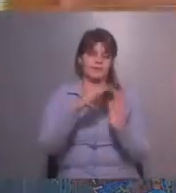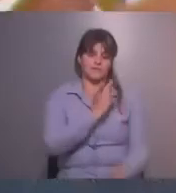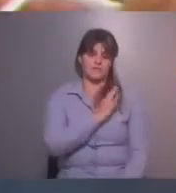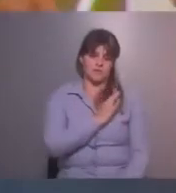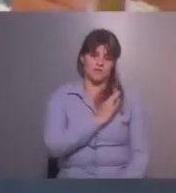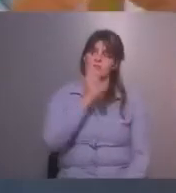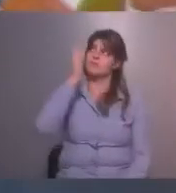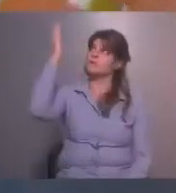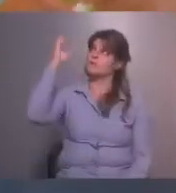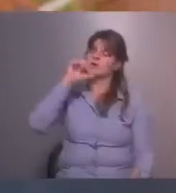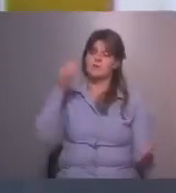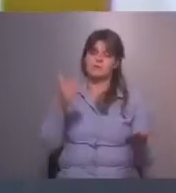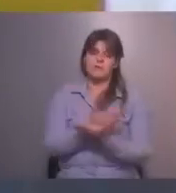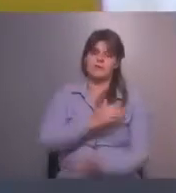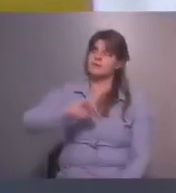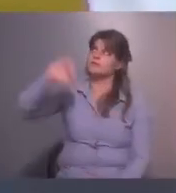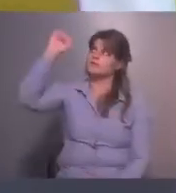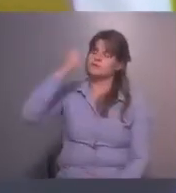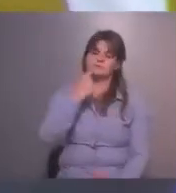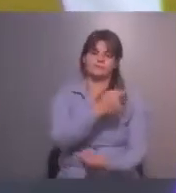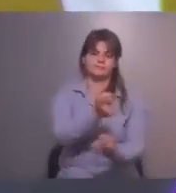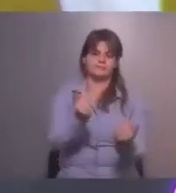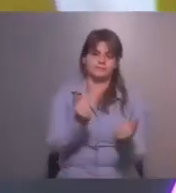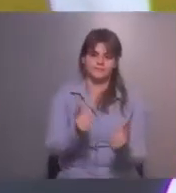Anunciamos, Senhor, a vossa